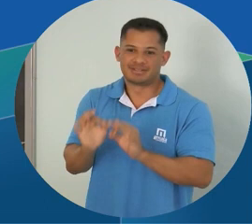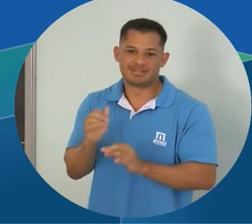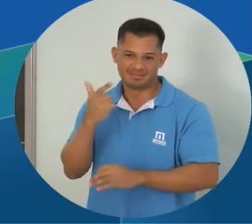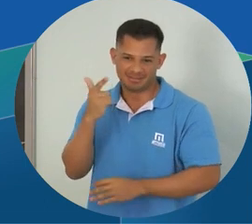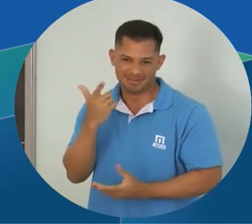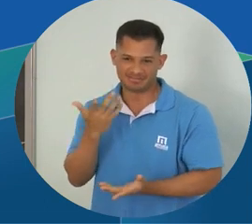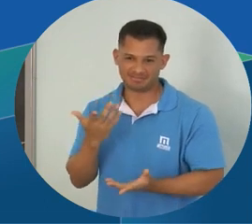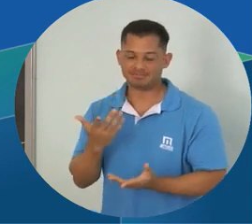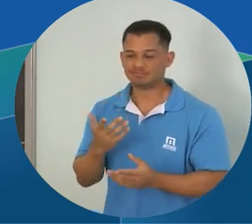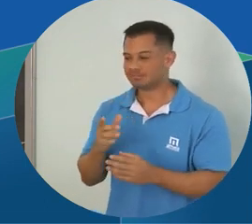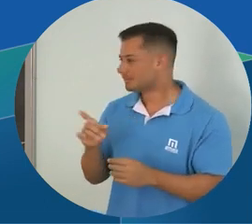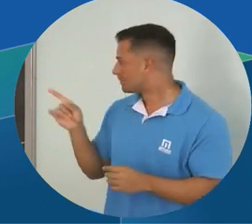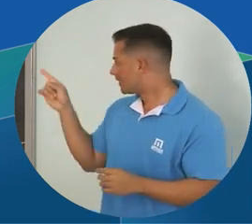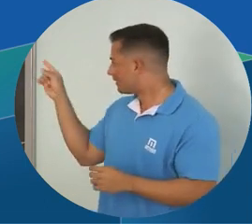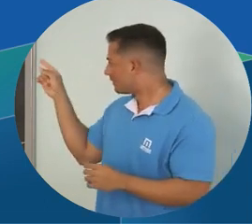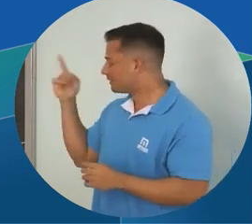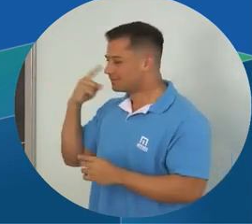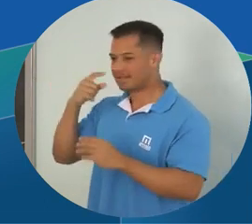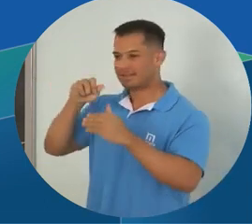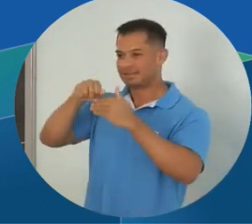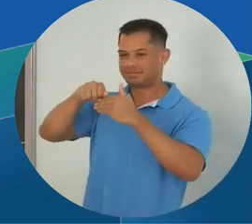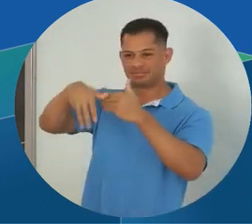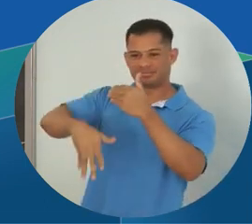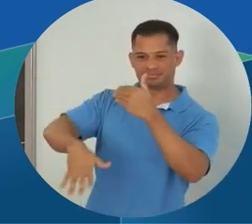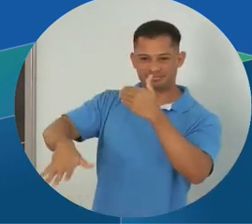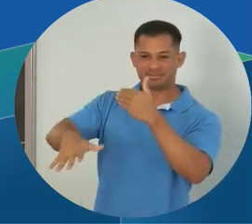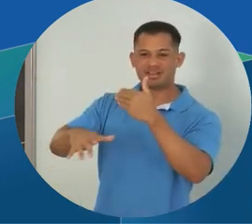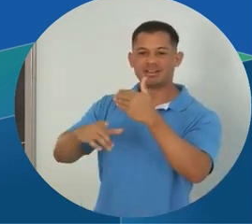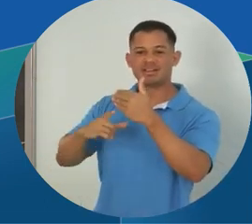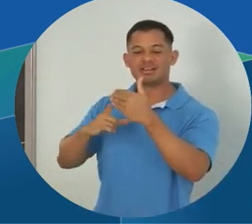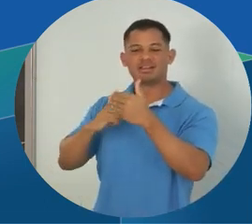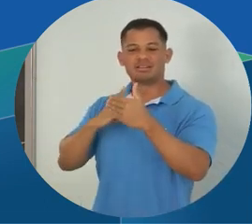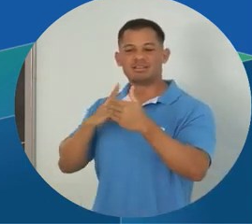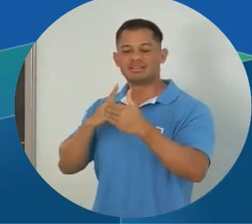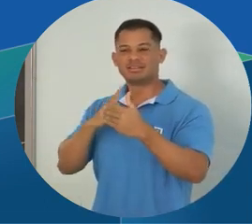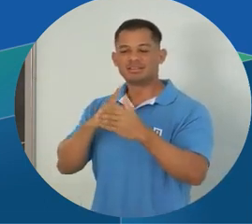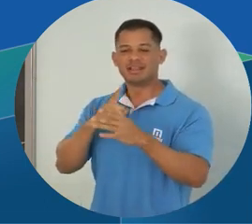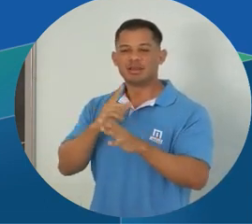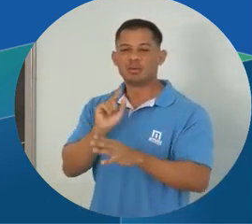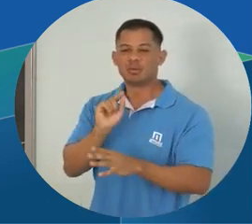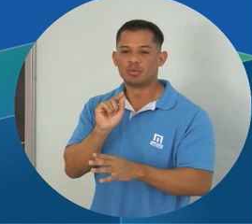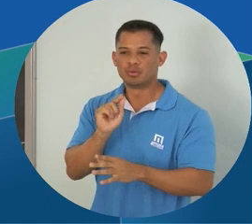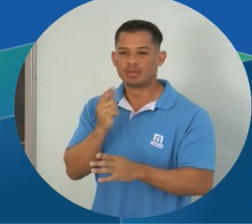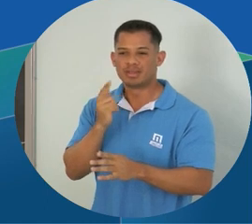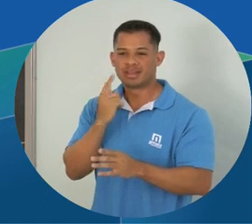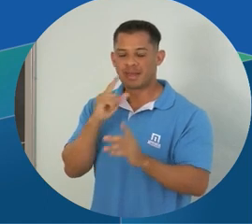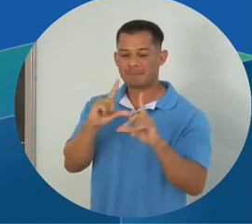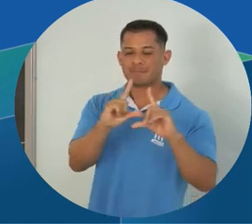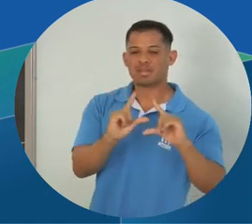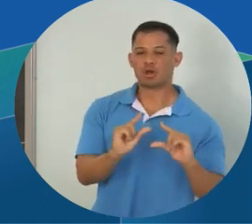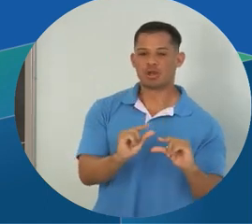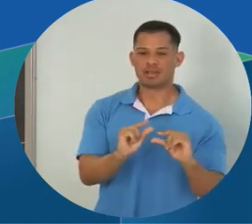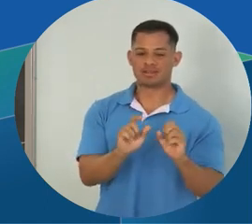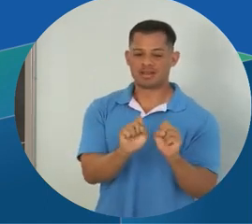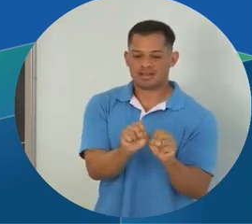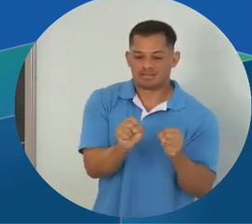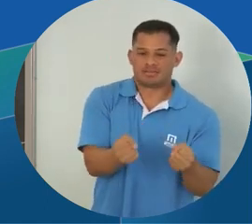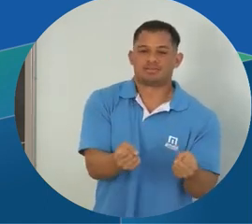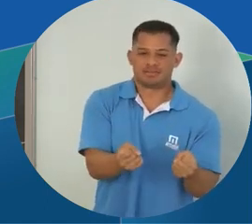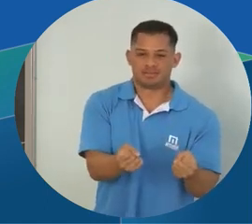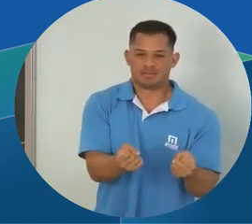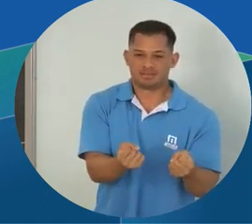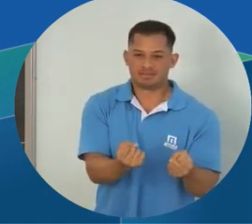de deslizamento, os critérios da Eletrobras ele acaba minorando a resistência